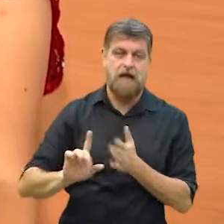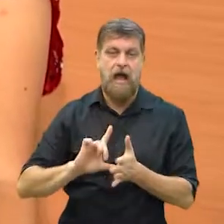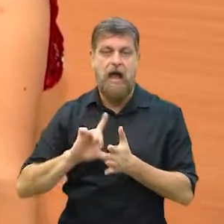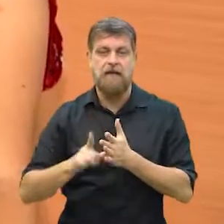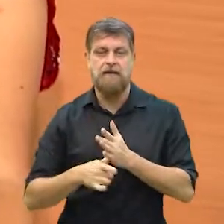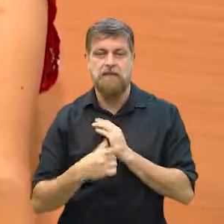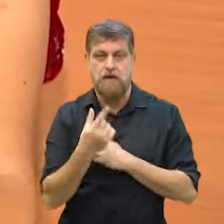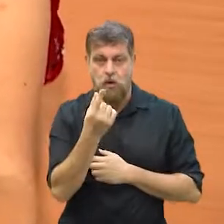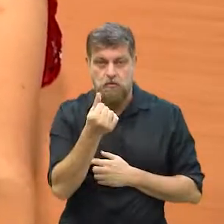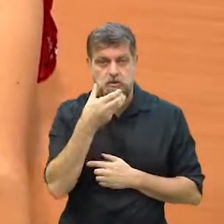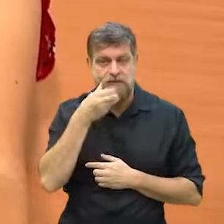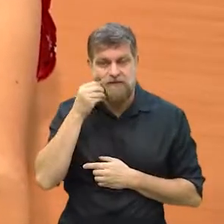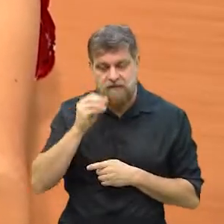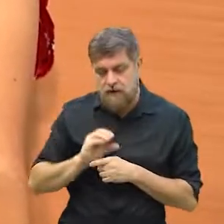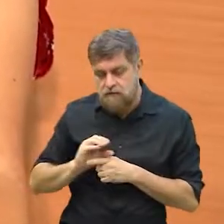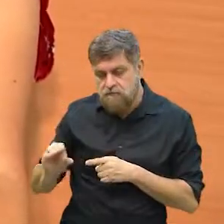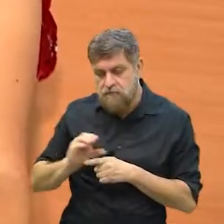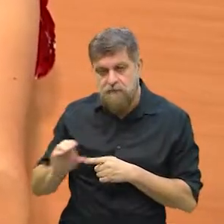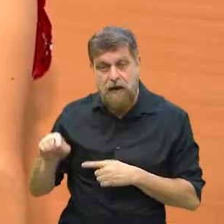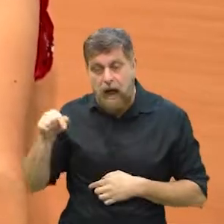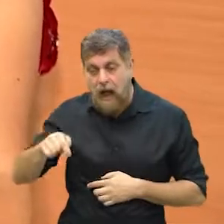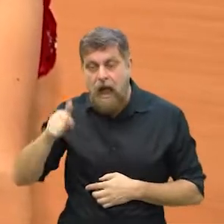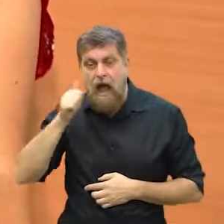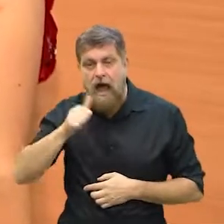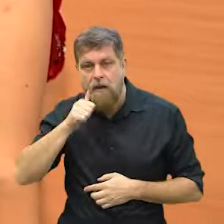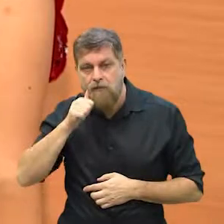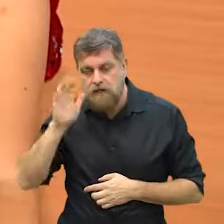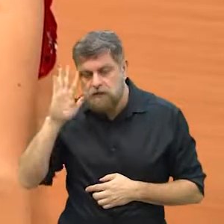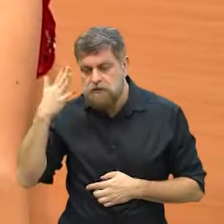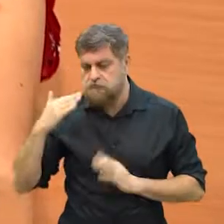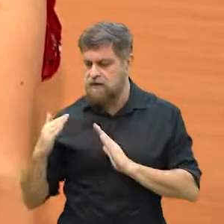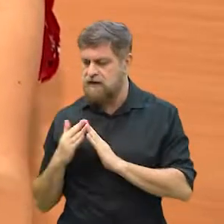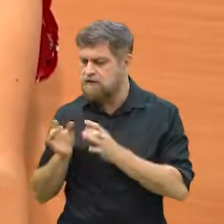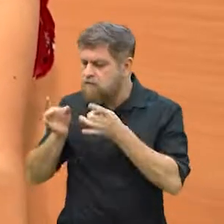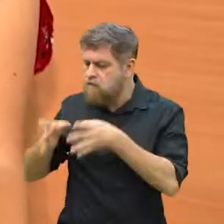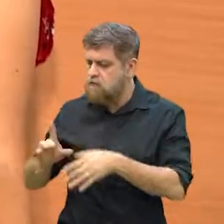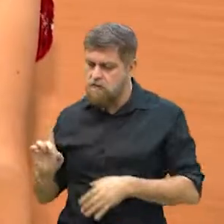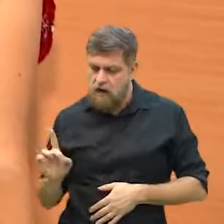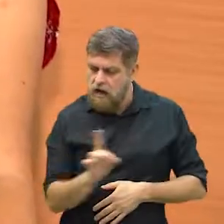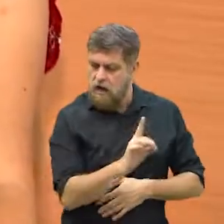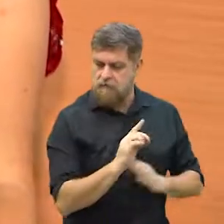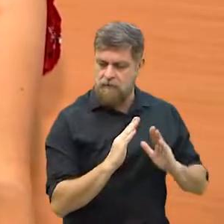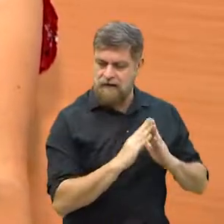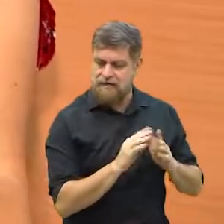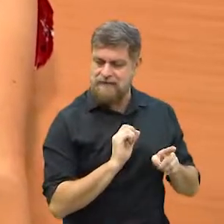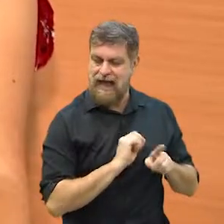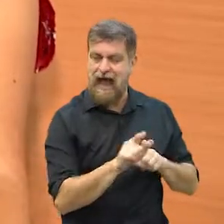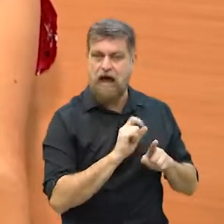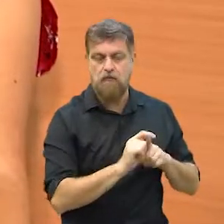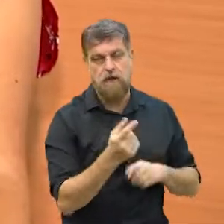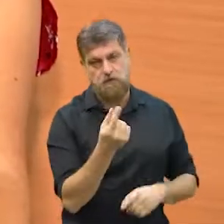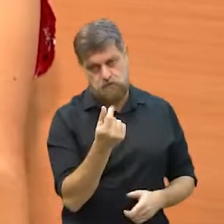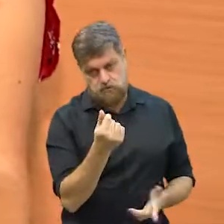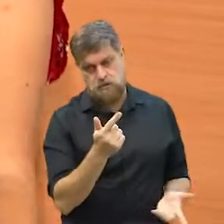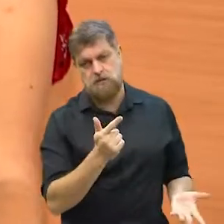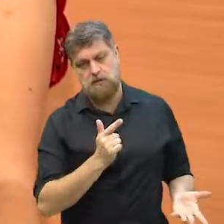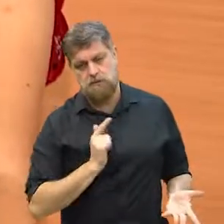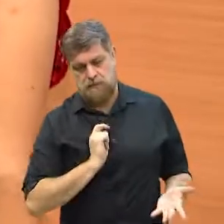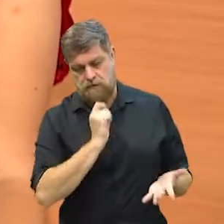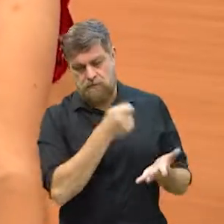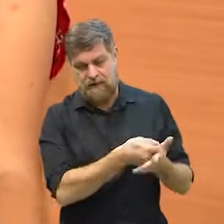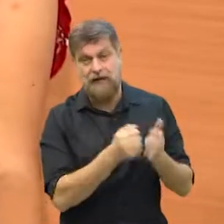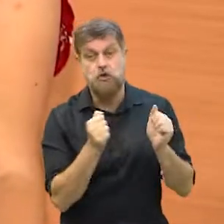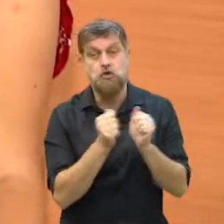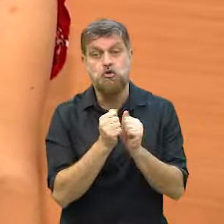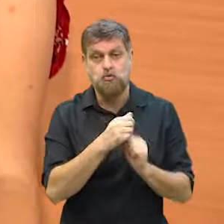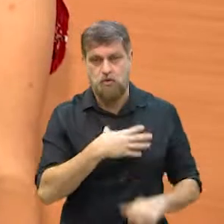o aluguel social pode ser uma opção para que a mulher que decida sair de casa e ir para um outro espaço possa,